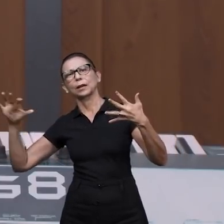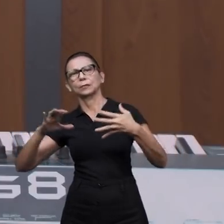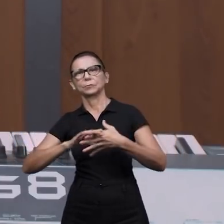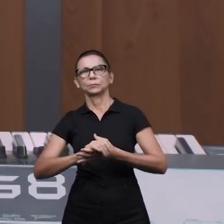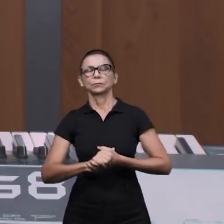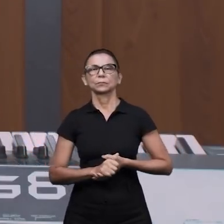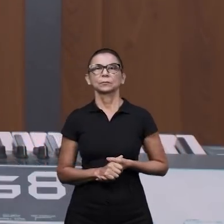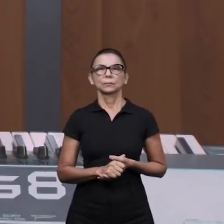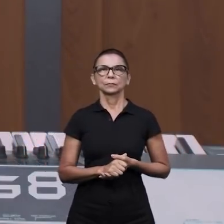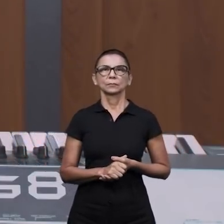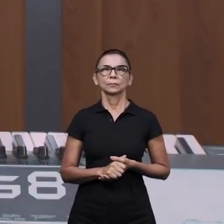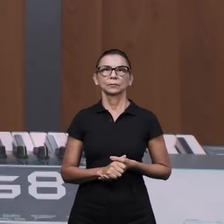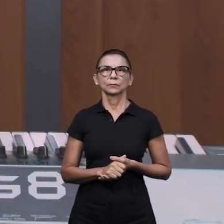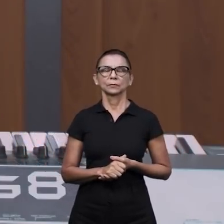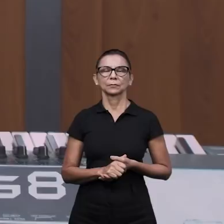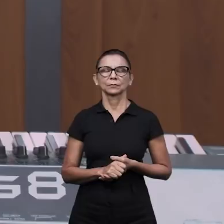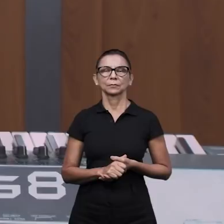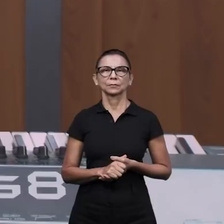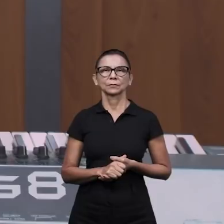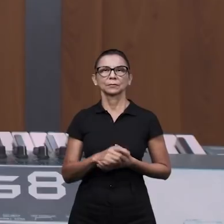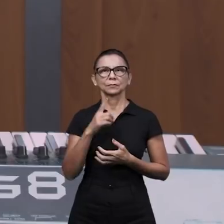nota.